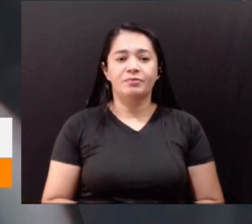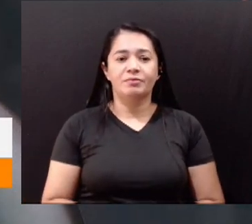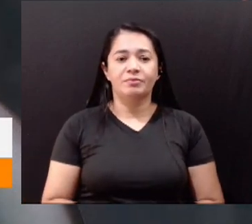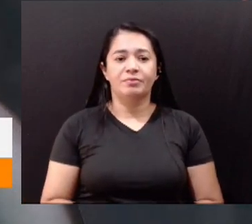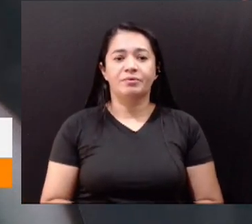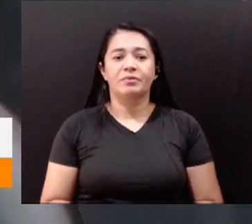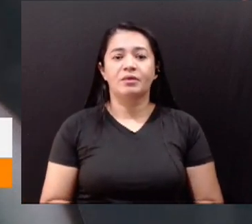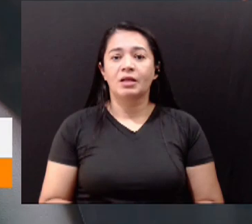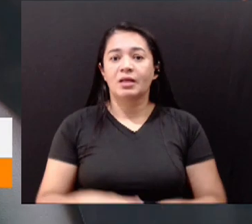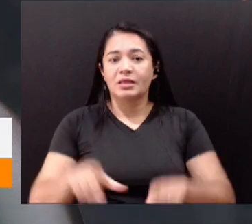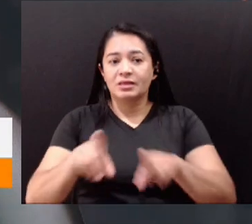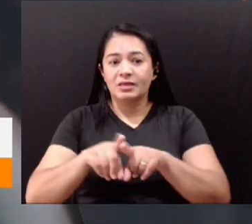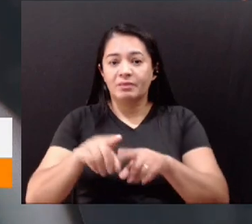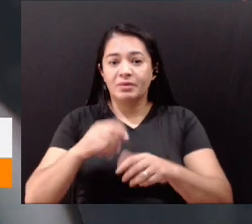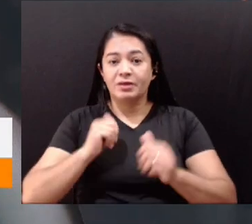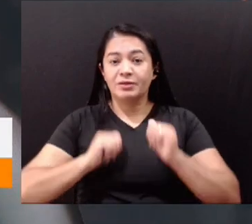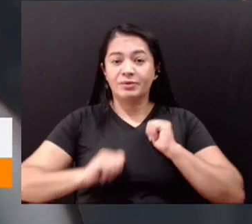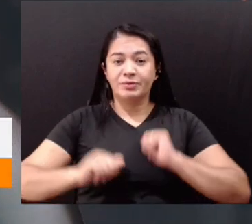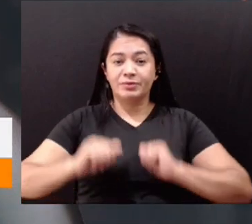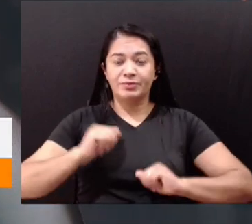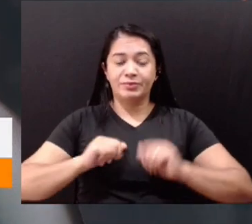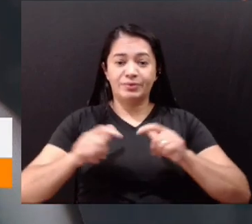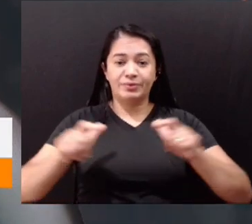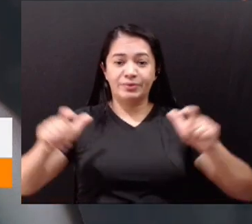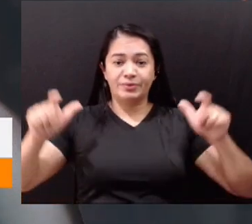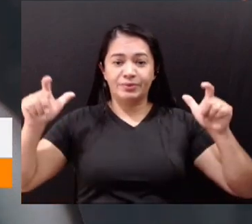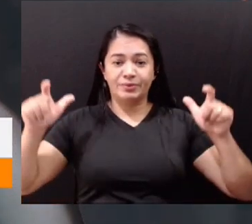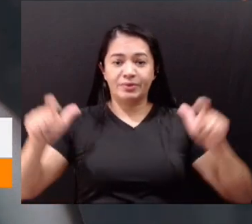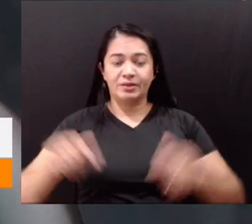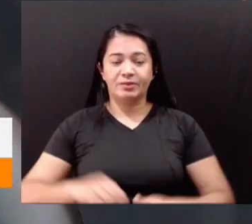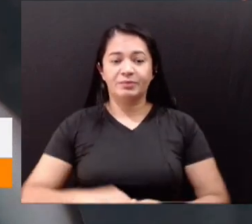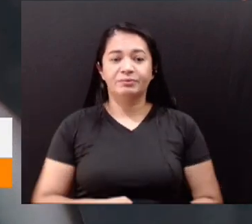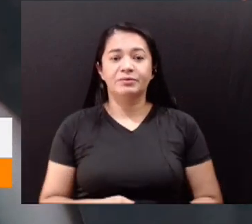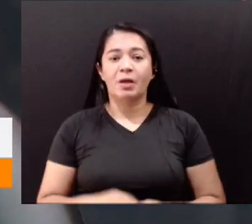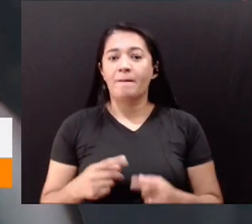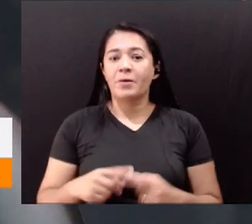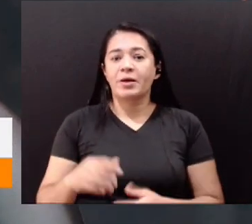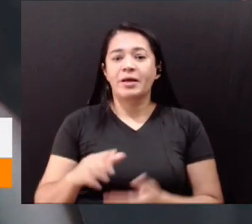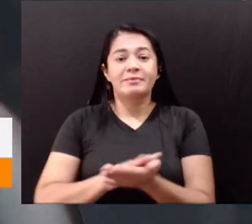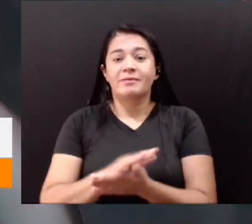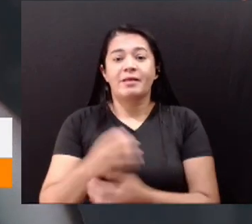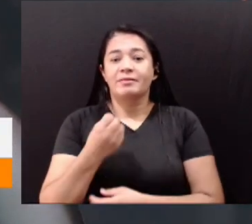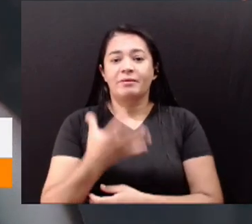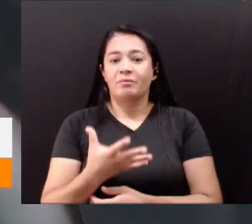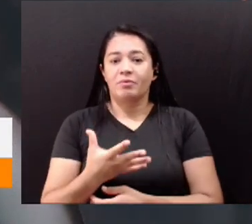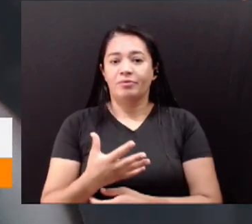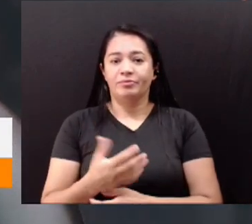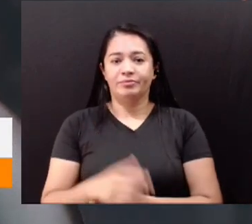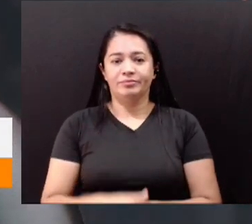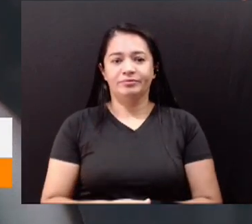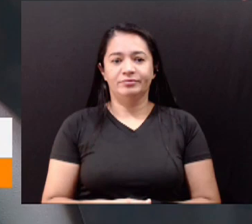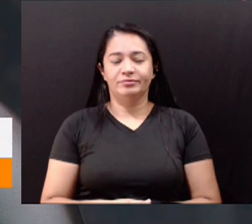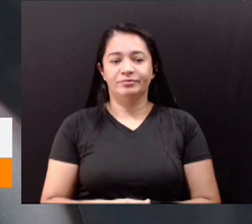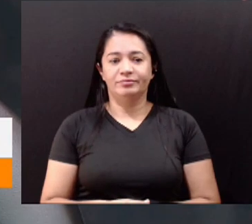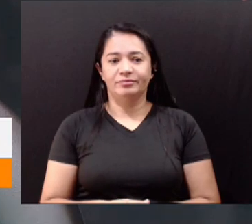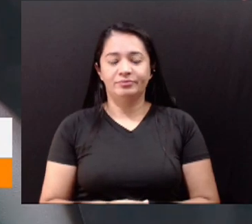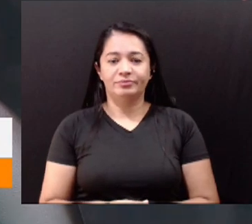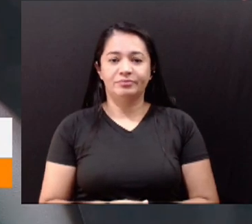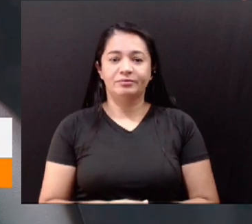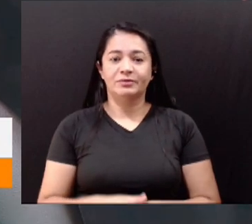de ansiedade, porque, nada tá bom, Uhum. e aí essa ansiedade também é